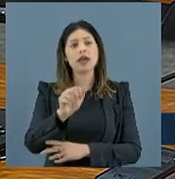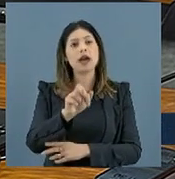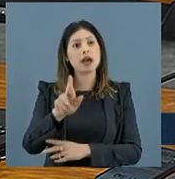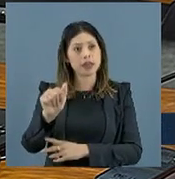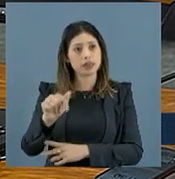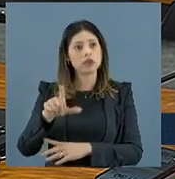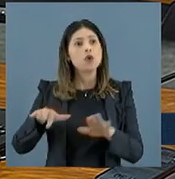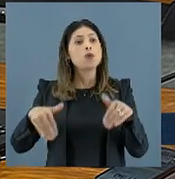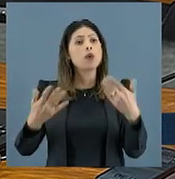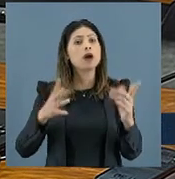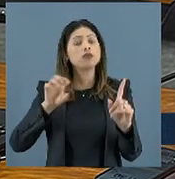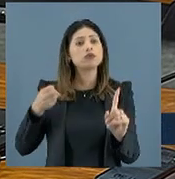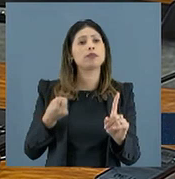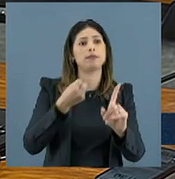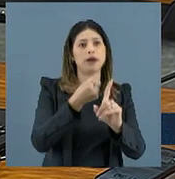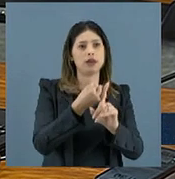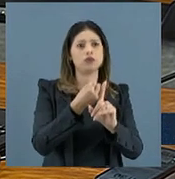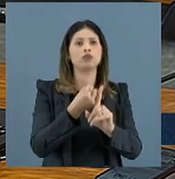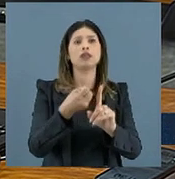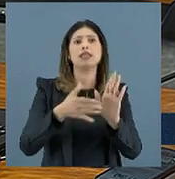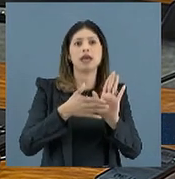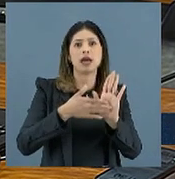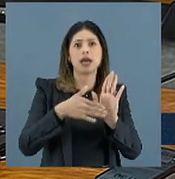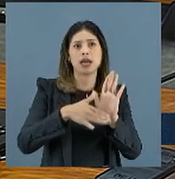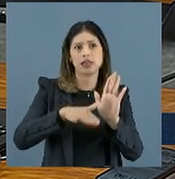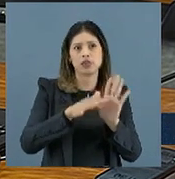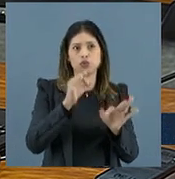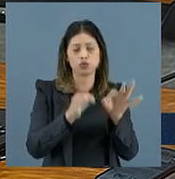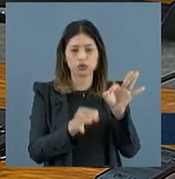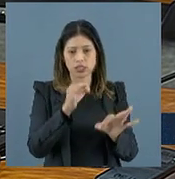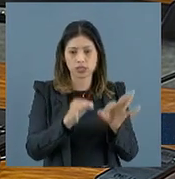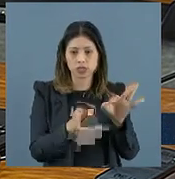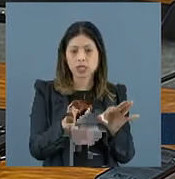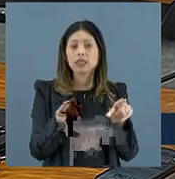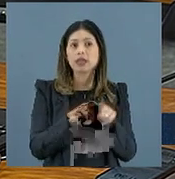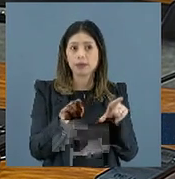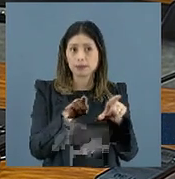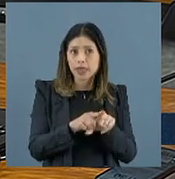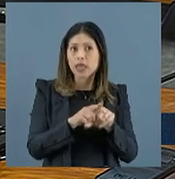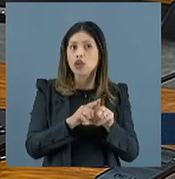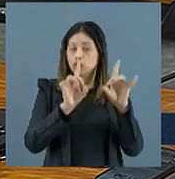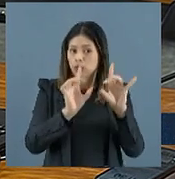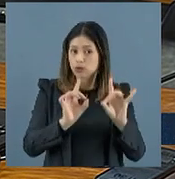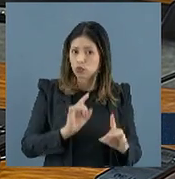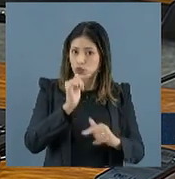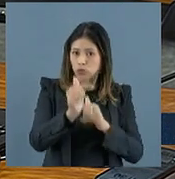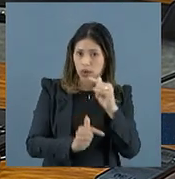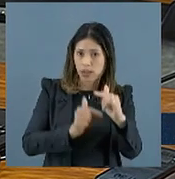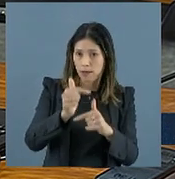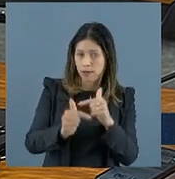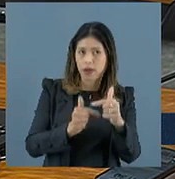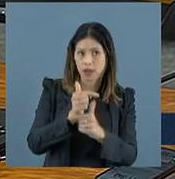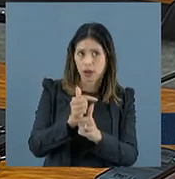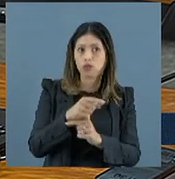que as alterações propostas terão na prática jurídica cotidiana, especialmente no trabalho dos procuradores e